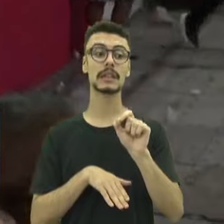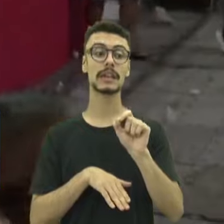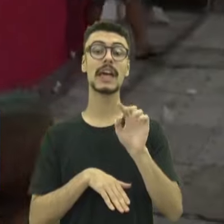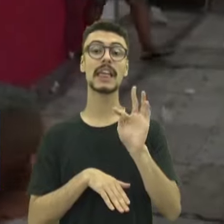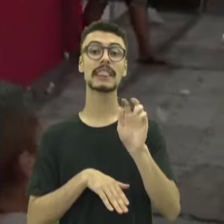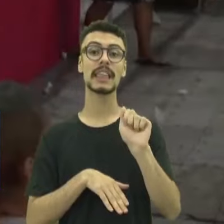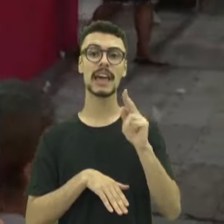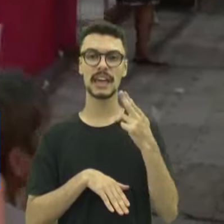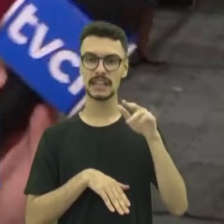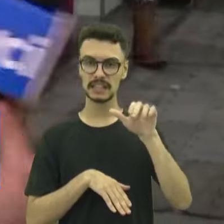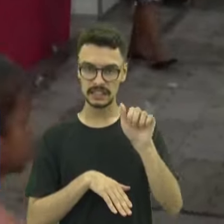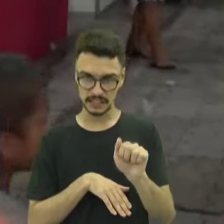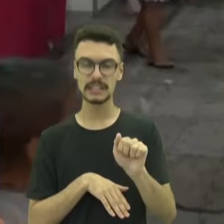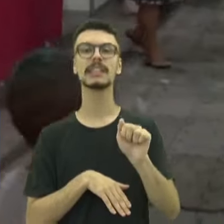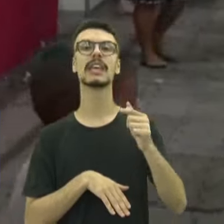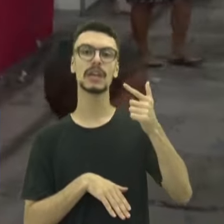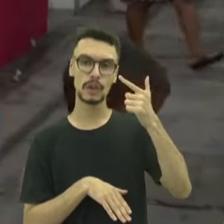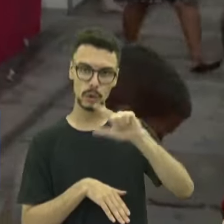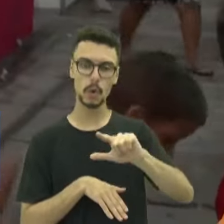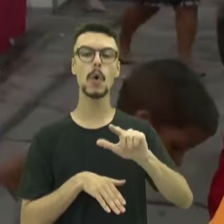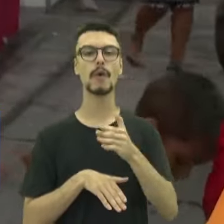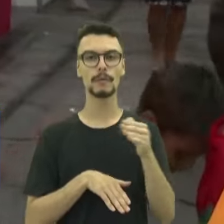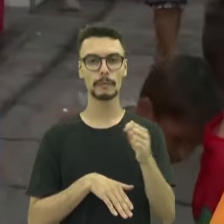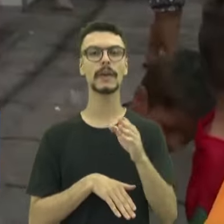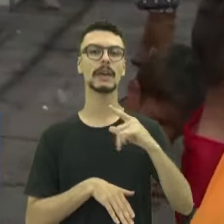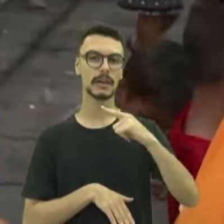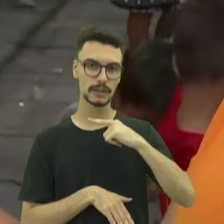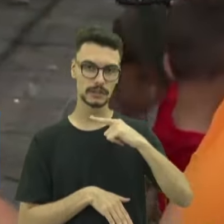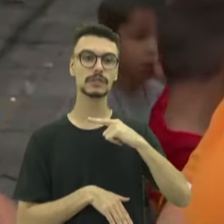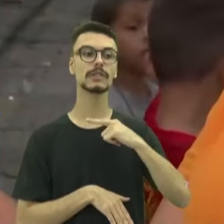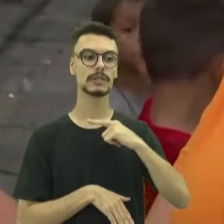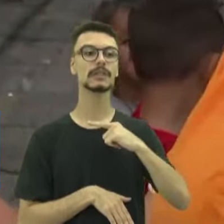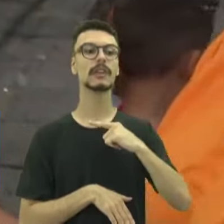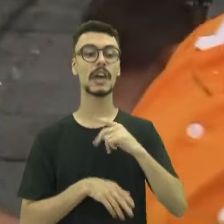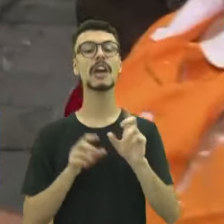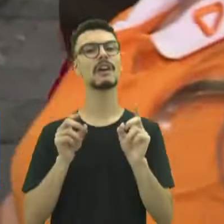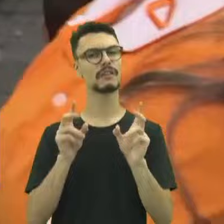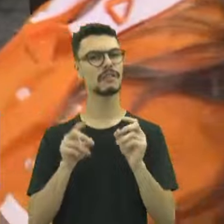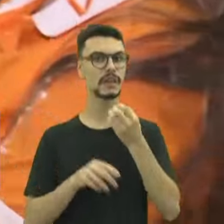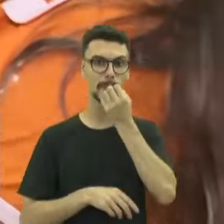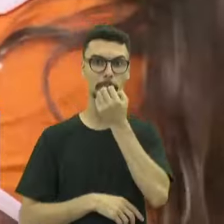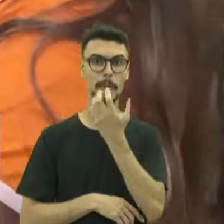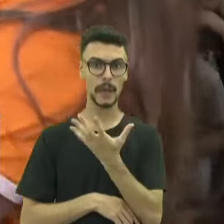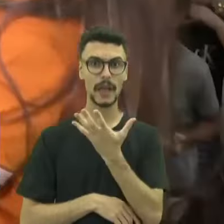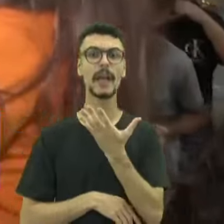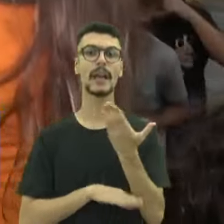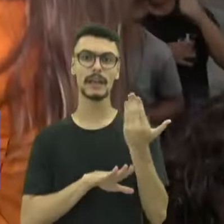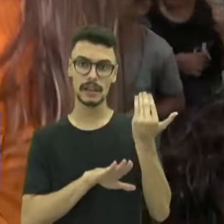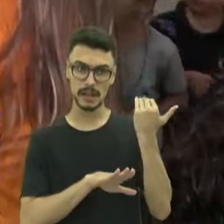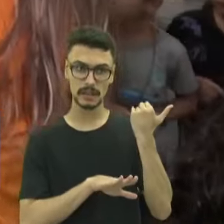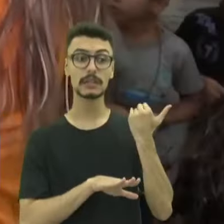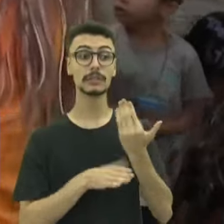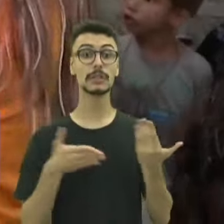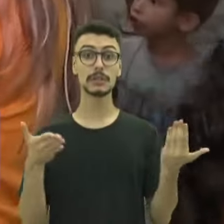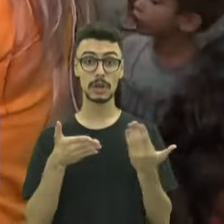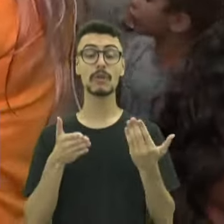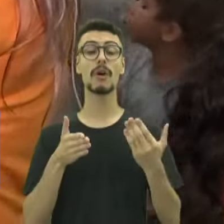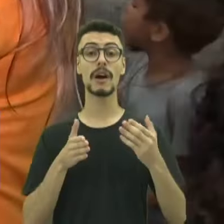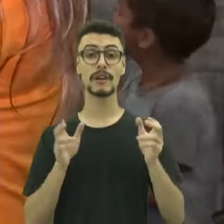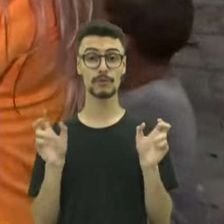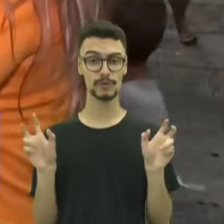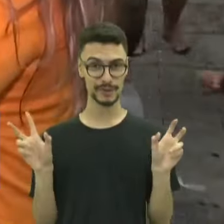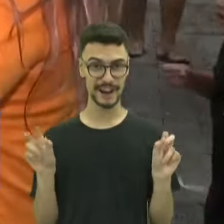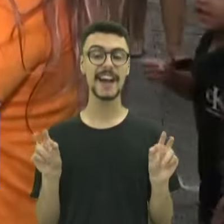recheada, voltou de volta. É mesmo? E hoje, graças a Deus, vendi bem essa tainha recheada. Aí. E agora nós temos o caranguejo, que é o